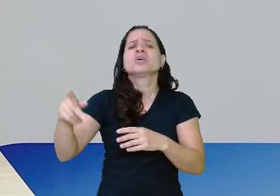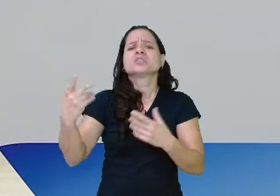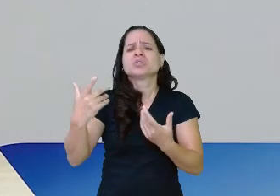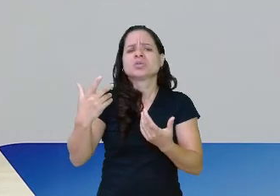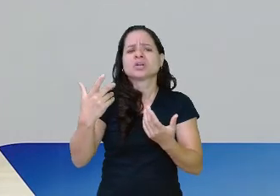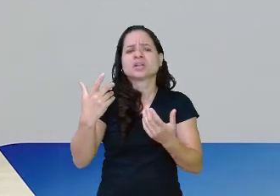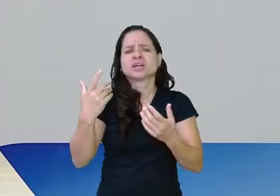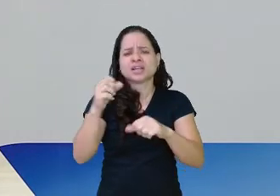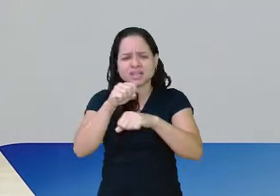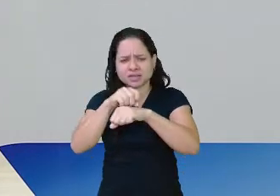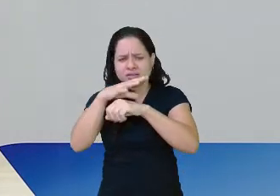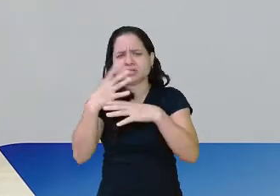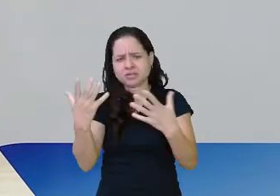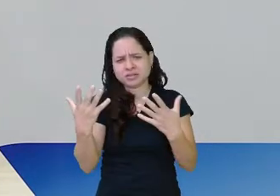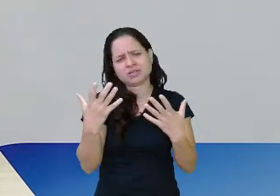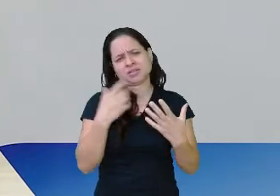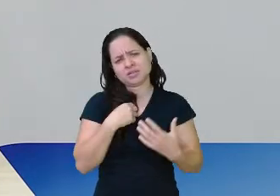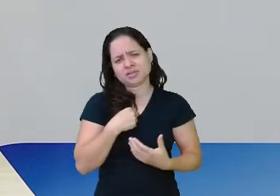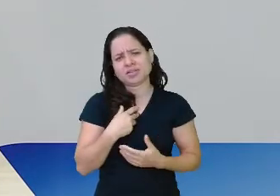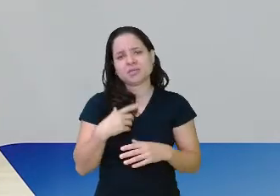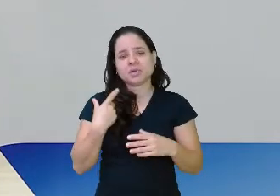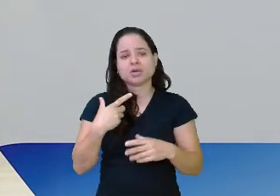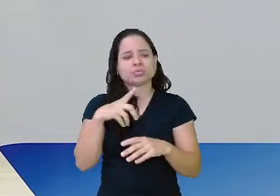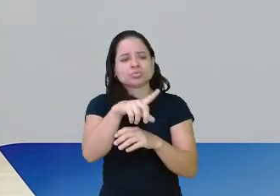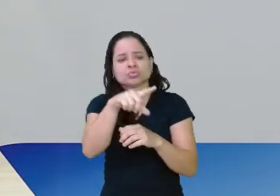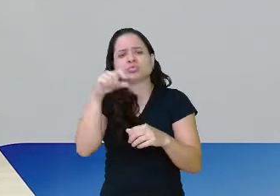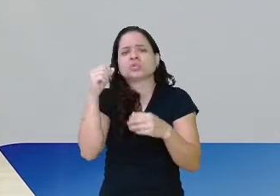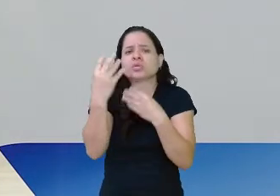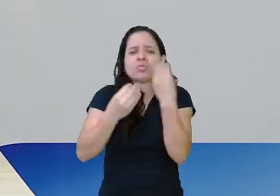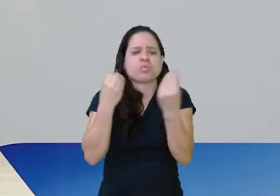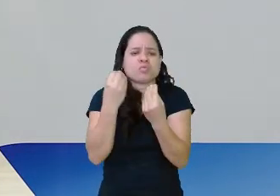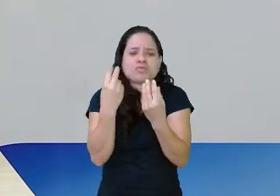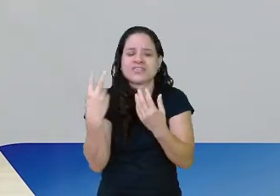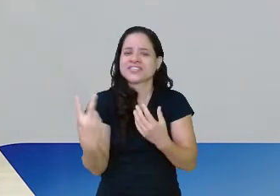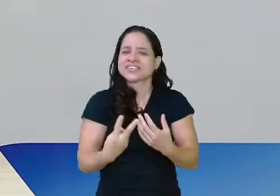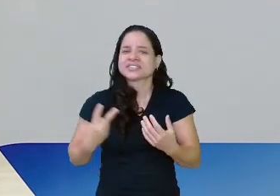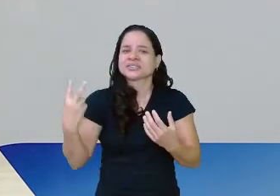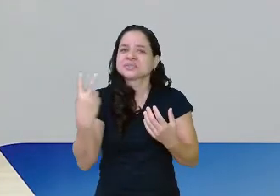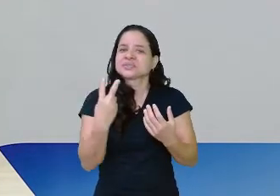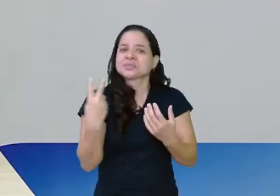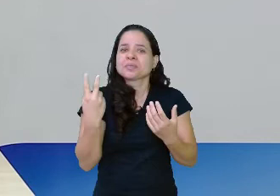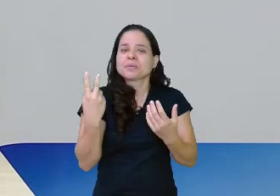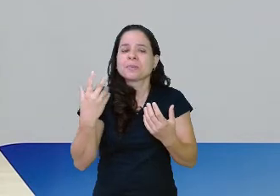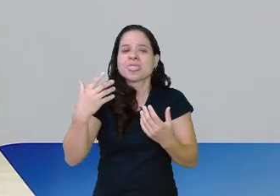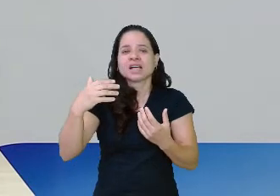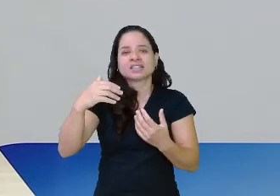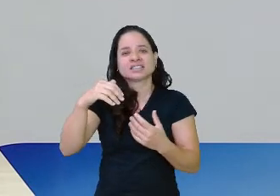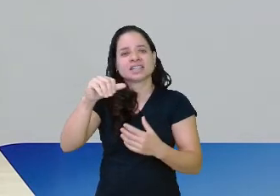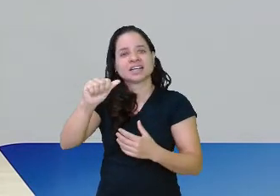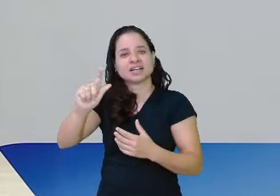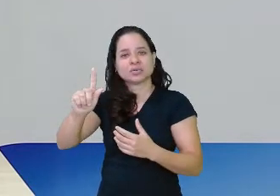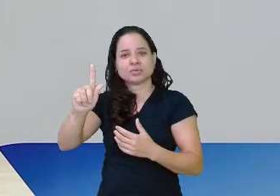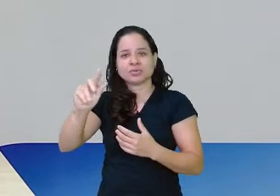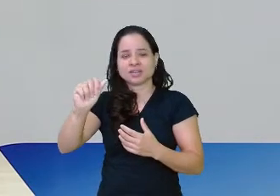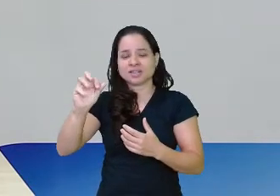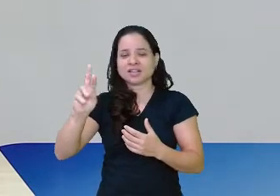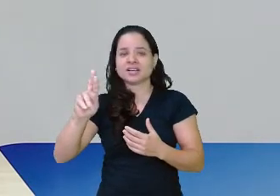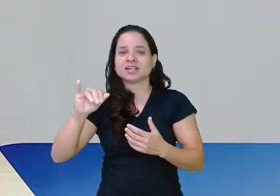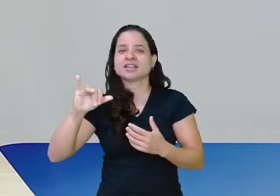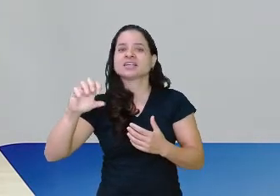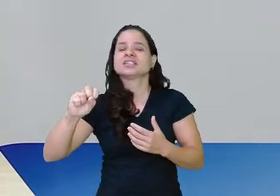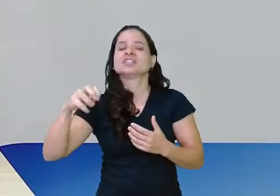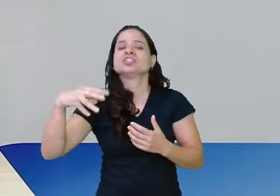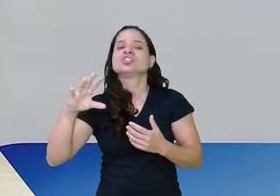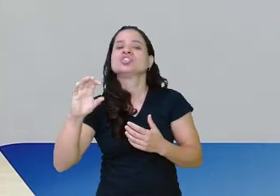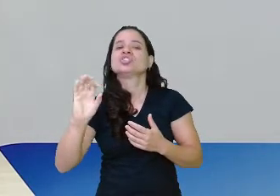dica para a gente descobrir como e o valor dos algarismos. Dou sim. O quadro de valor